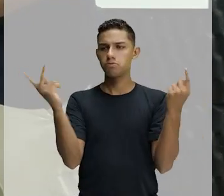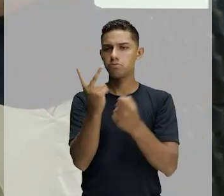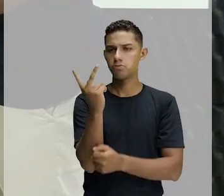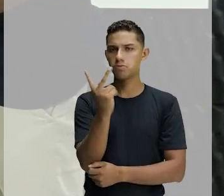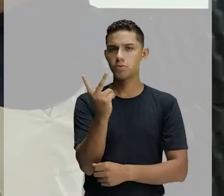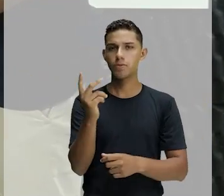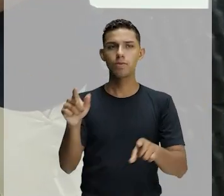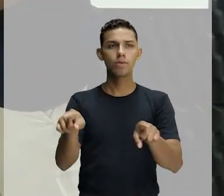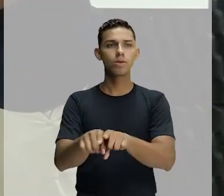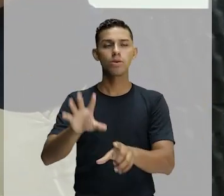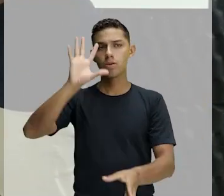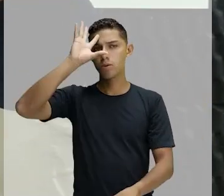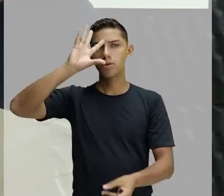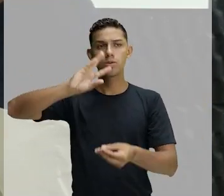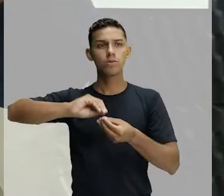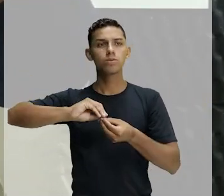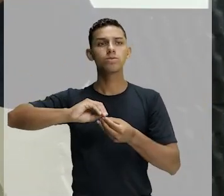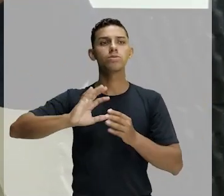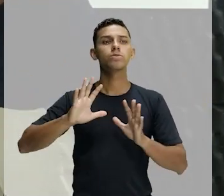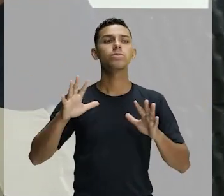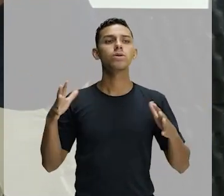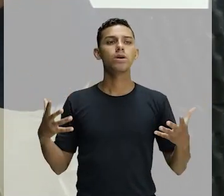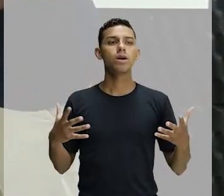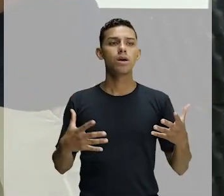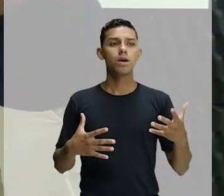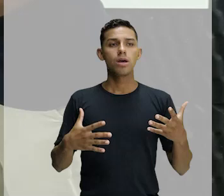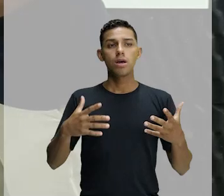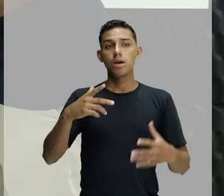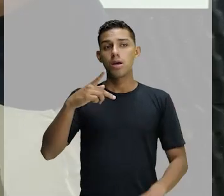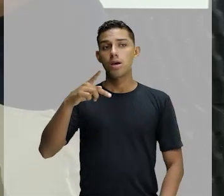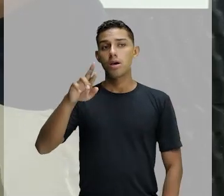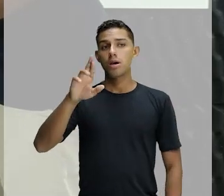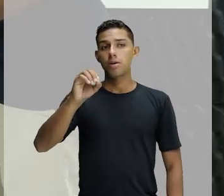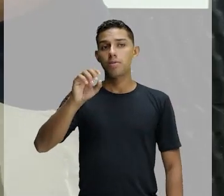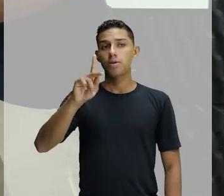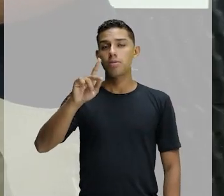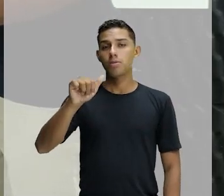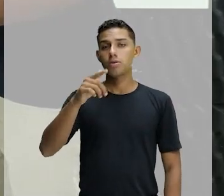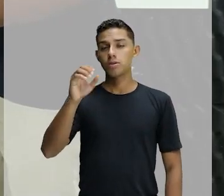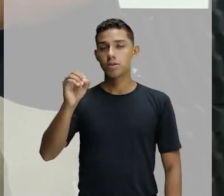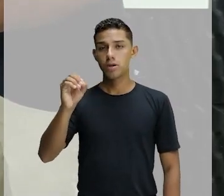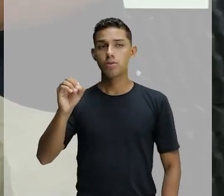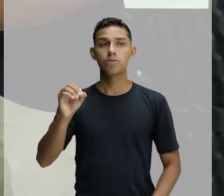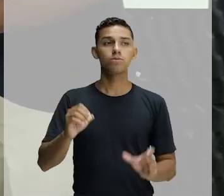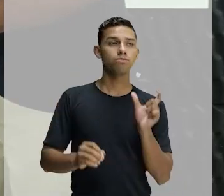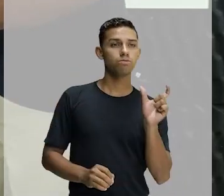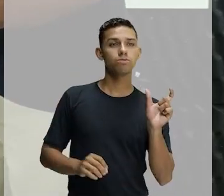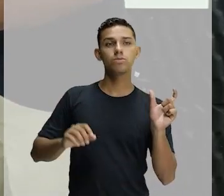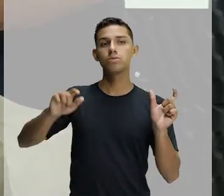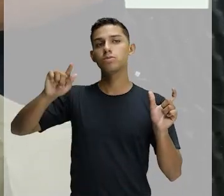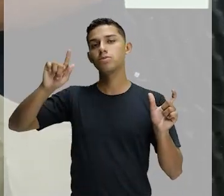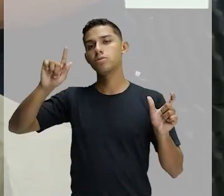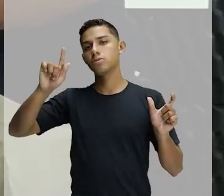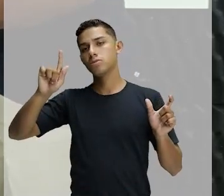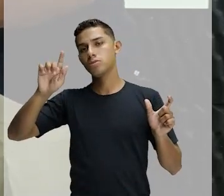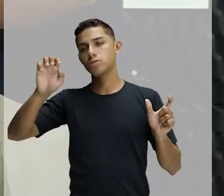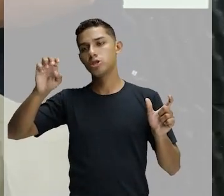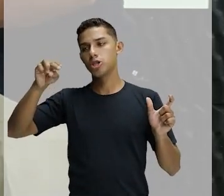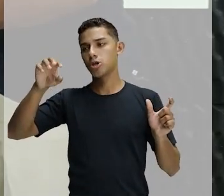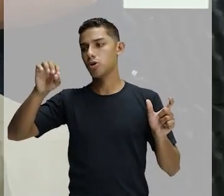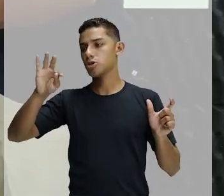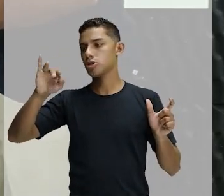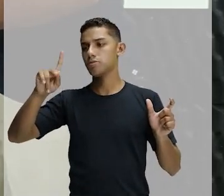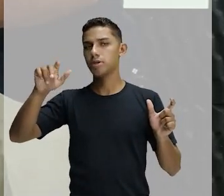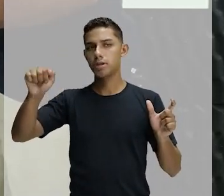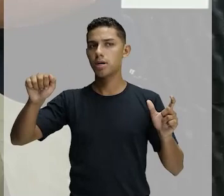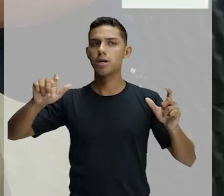qual é a conclusão que eu chego? É que a proporção genotípica ela vai ser igual à